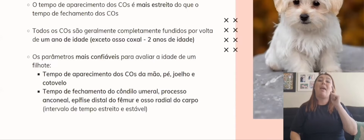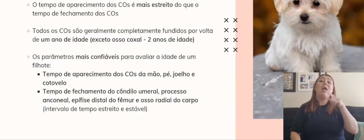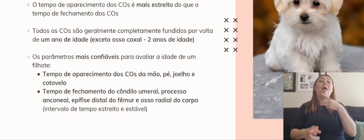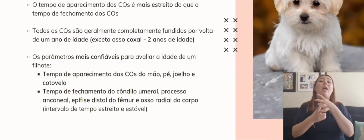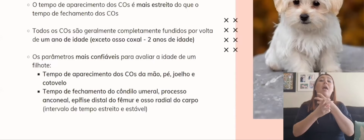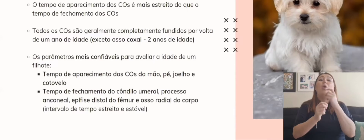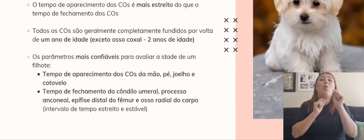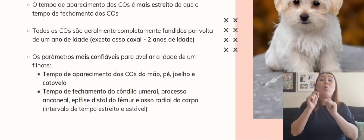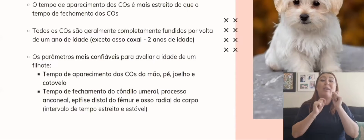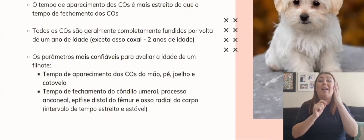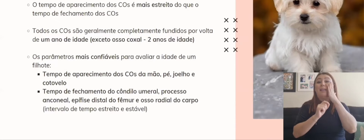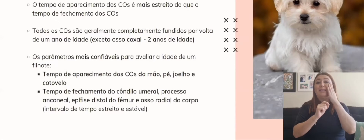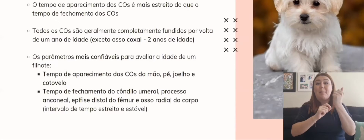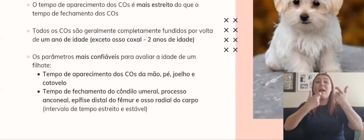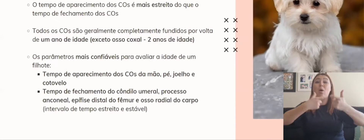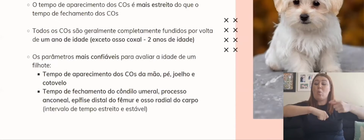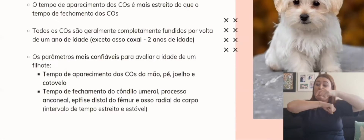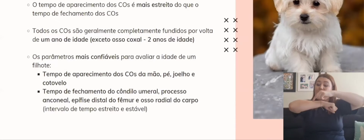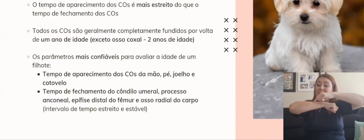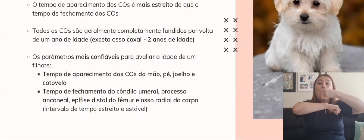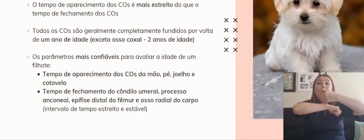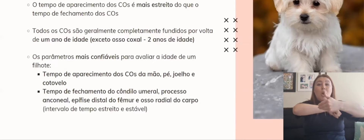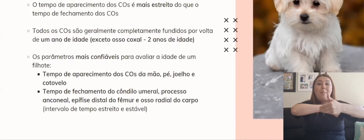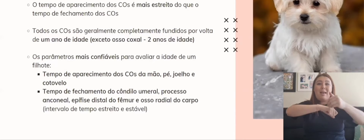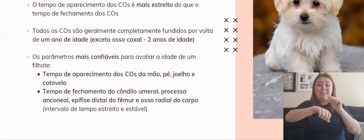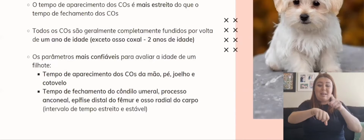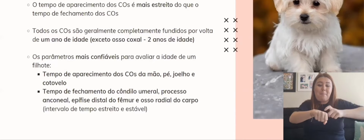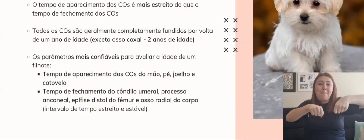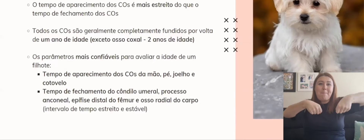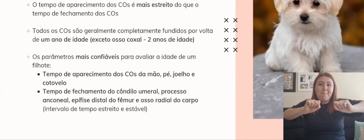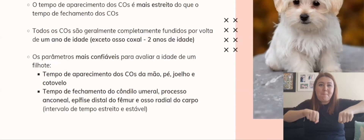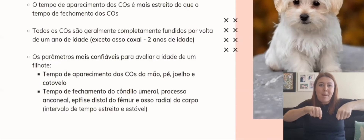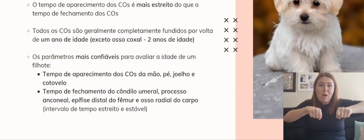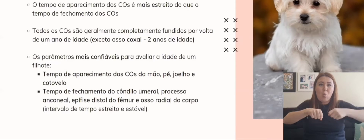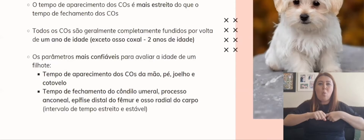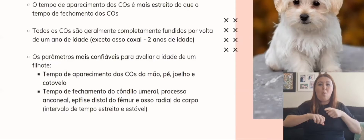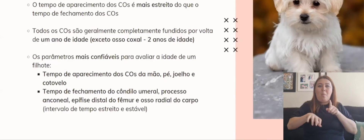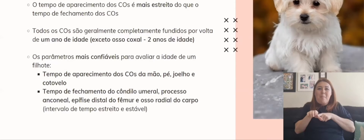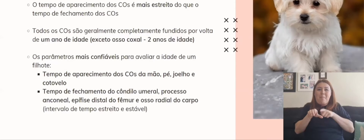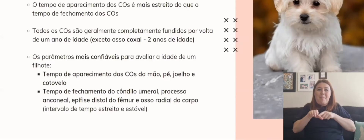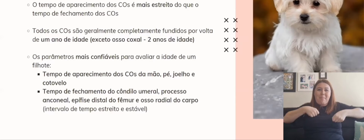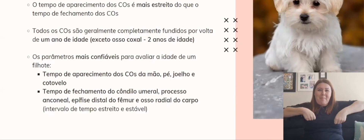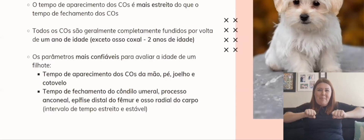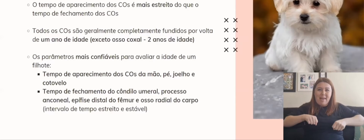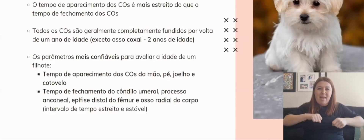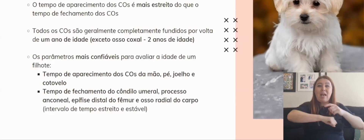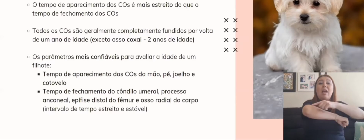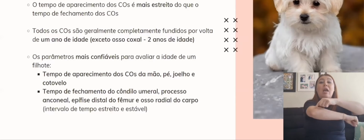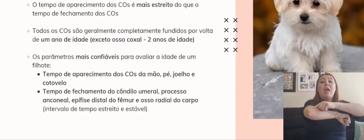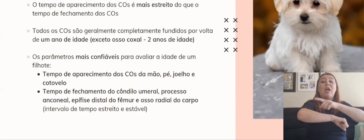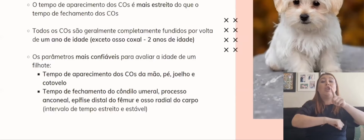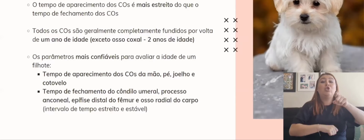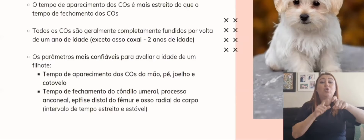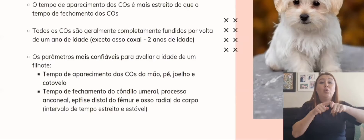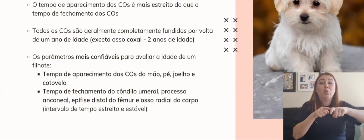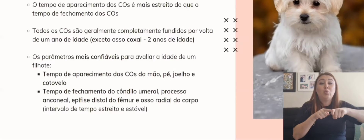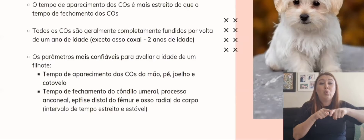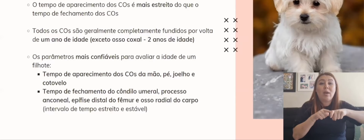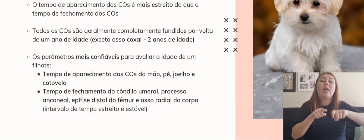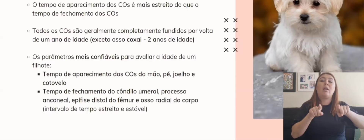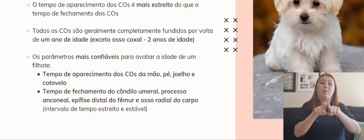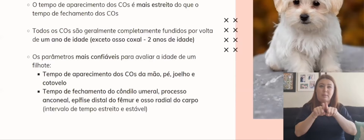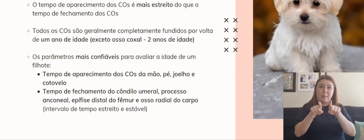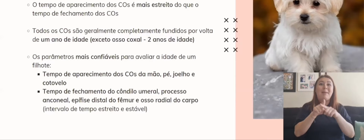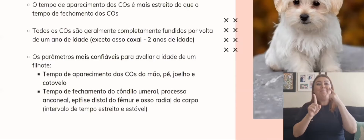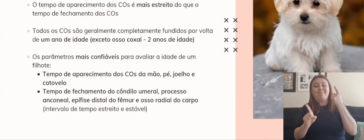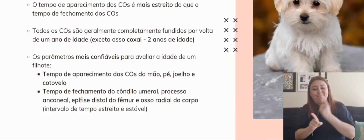cotovelos, além do tempo de fechamento do côndilo humeral, processo anconeal, epífise discal do fêmur e osso radial do carpo. Pois também teria um